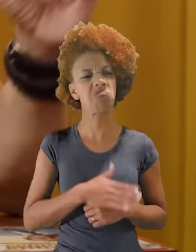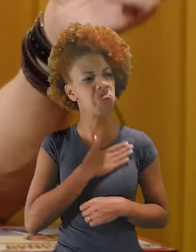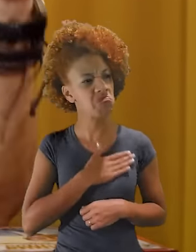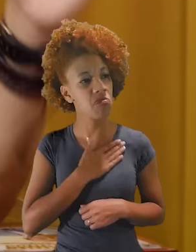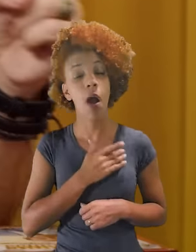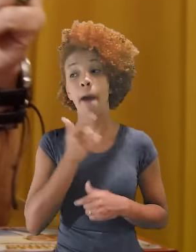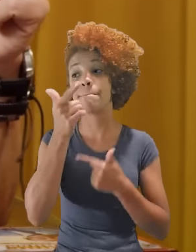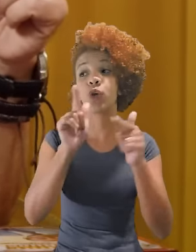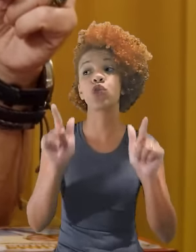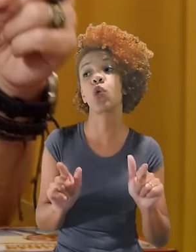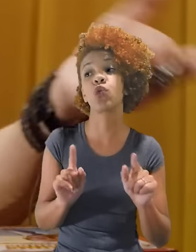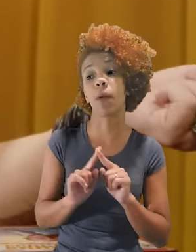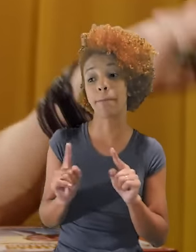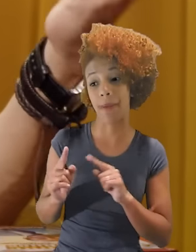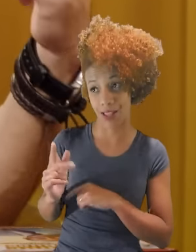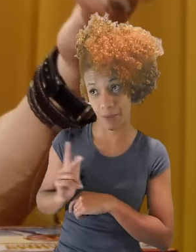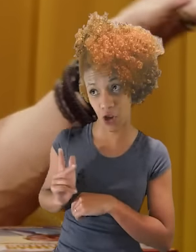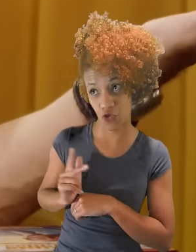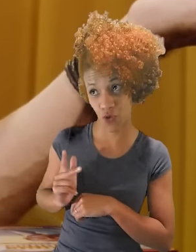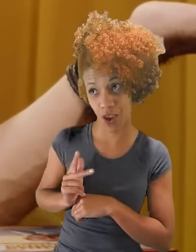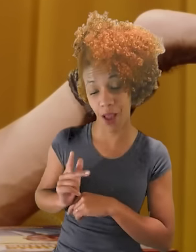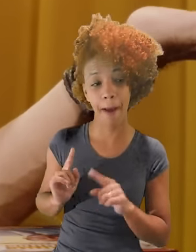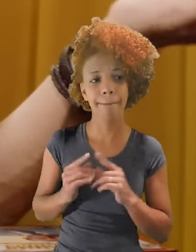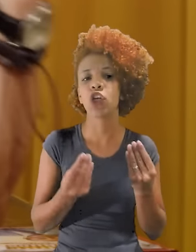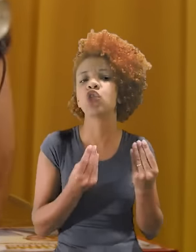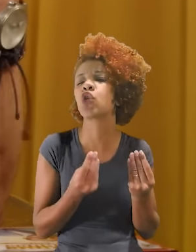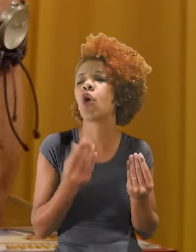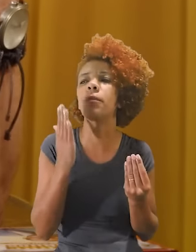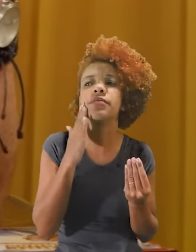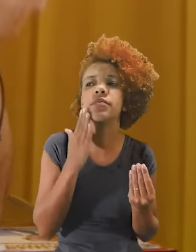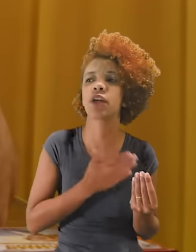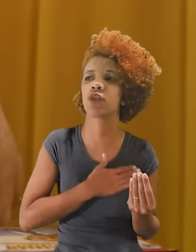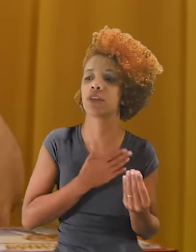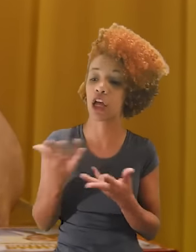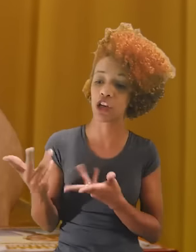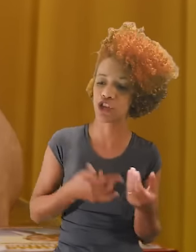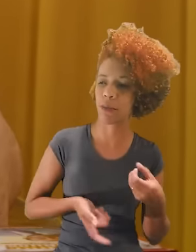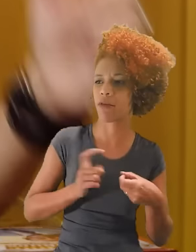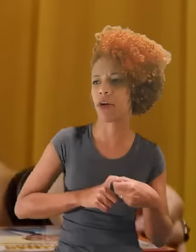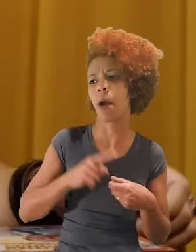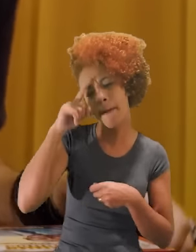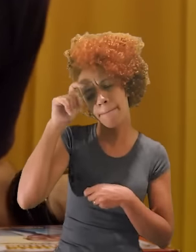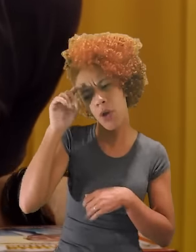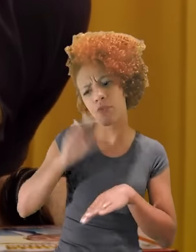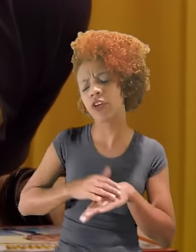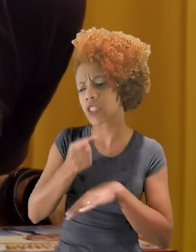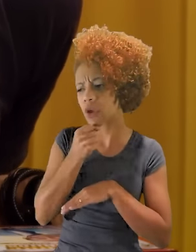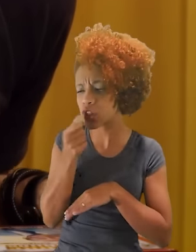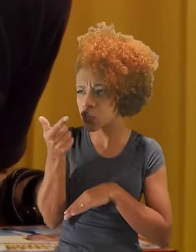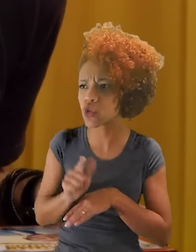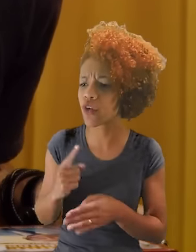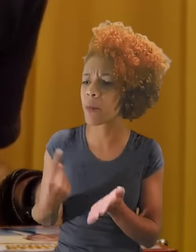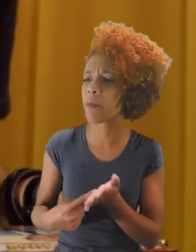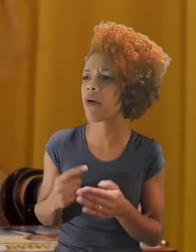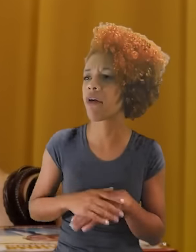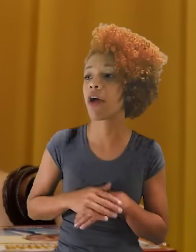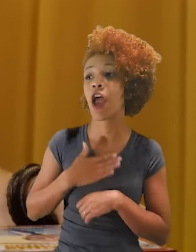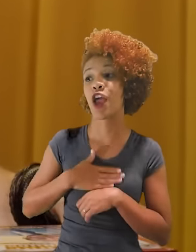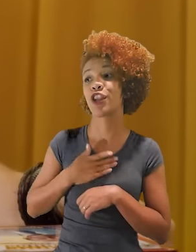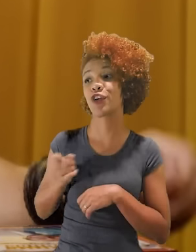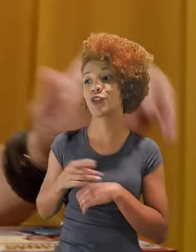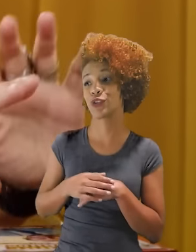gostei. Ele elogiava para os outros. Agora, mas como eu sei que ele realmente gostou? Ele te chamava de novo. Maurício, vamos fazer uma outra entrevista aí, cara. Vamos marcar?